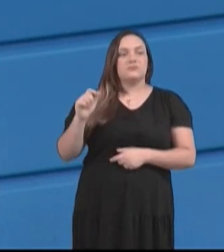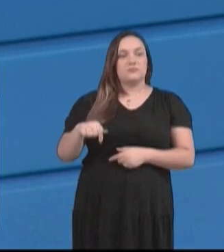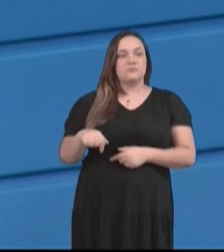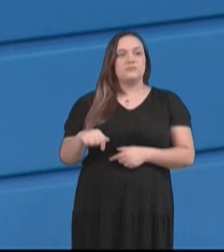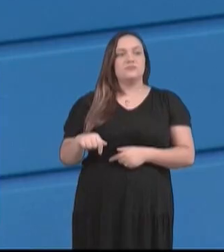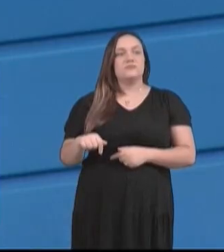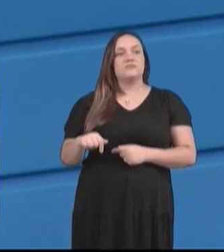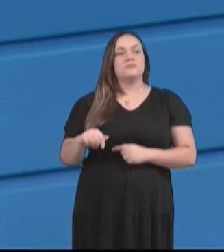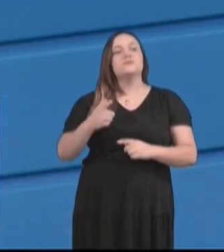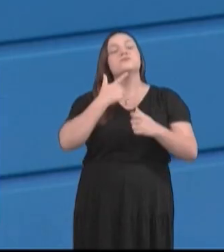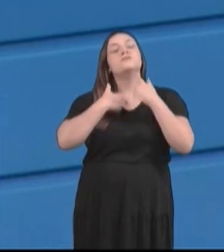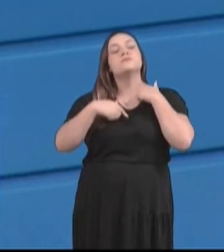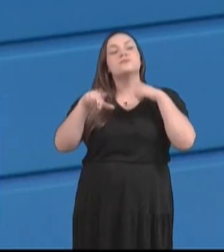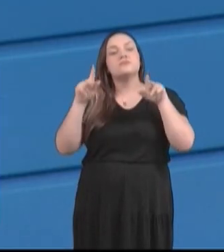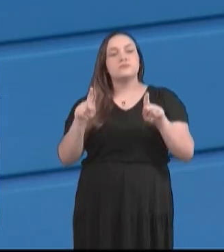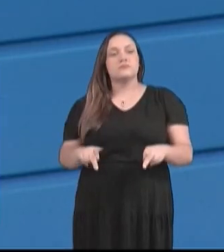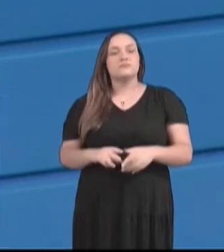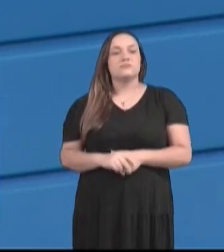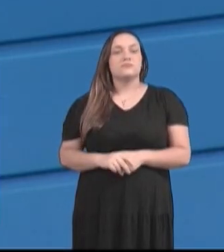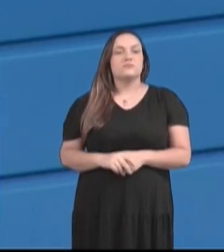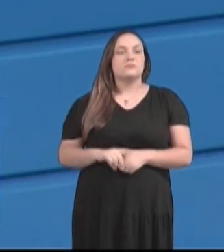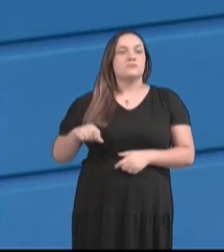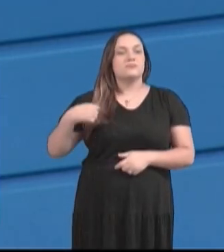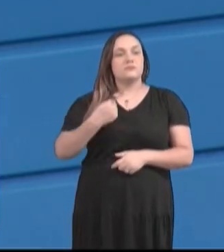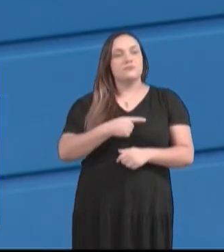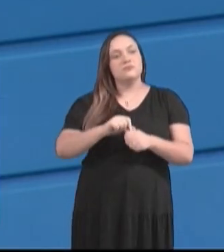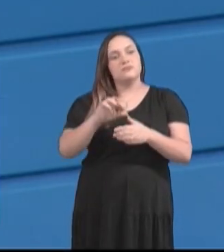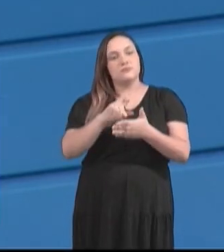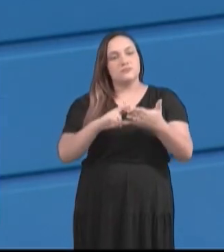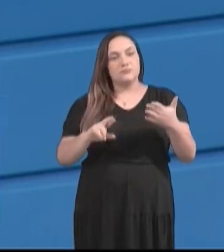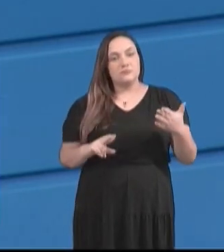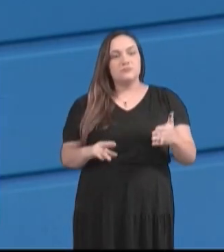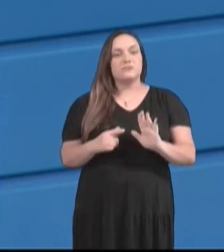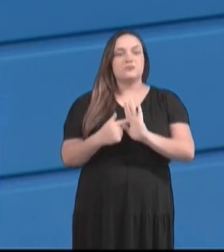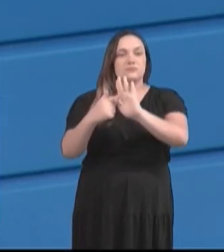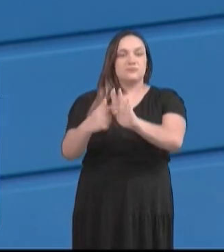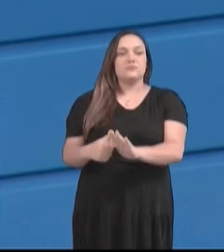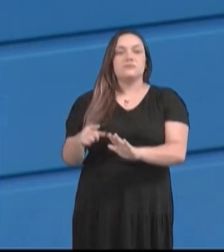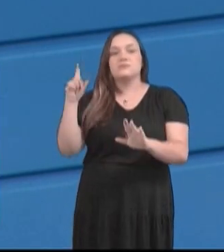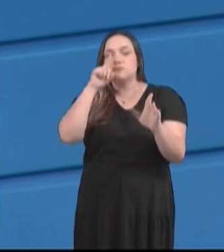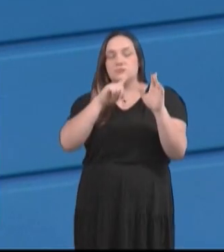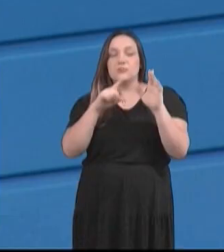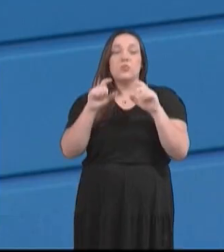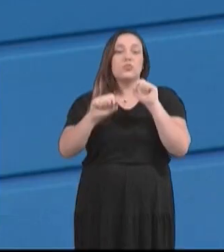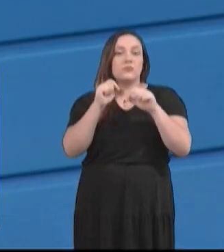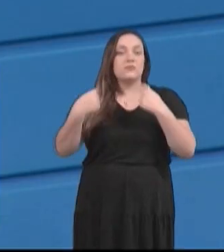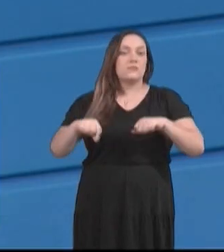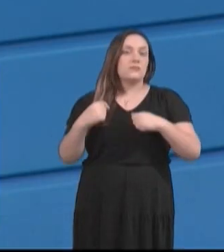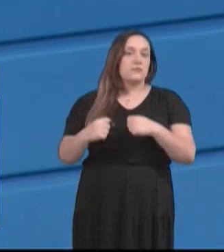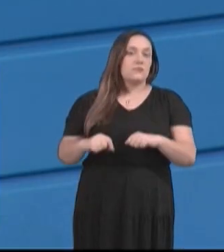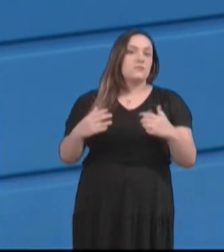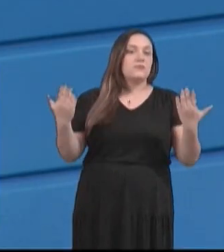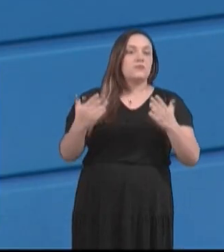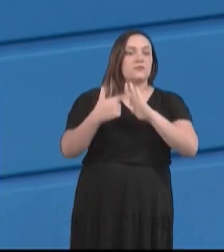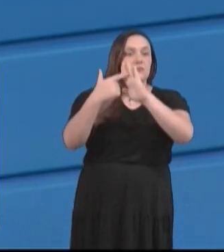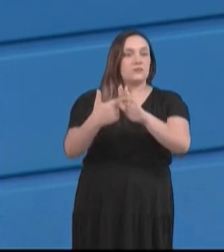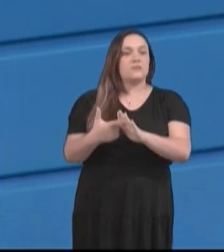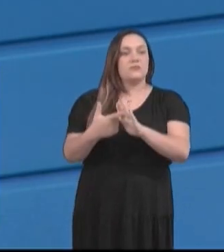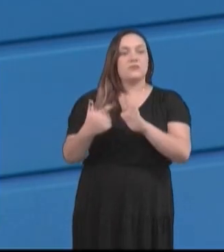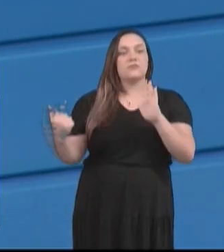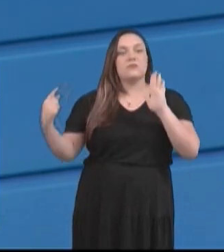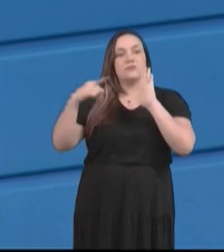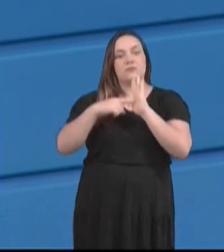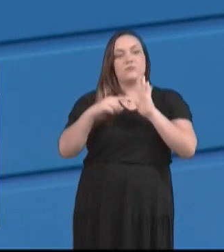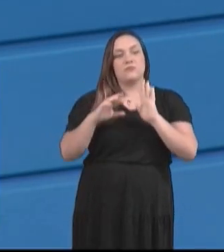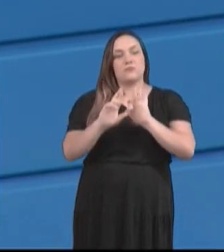dos seus anseios, cumprimos, fizemos o relatório, apontamos os encaminhamentos e apresentamos a presente